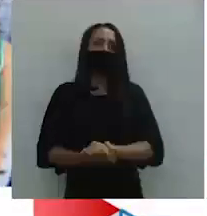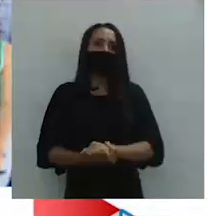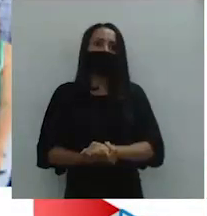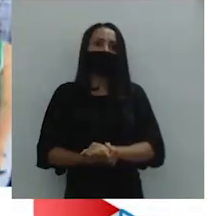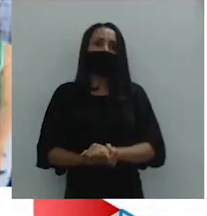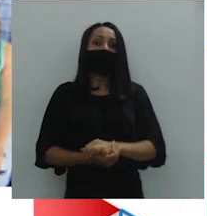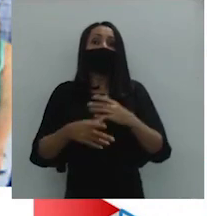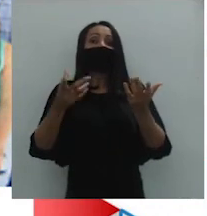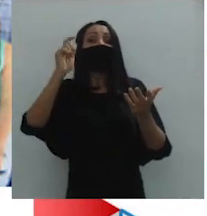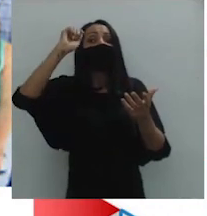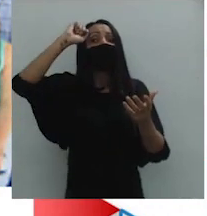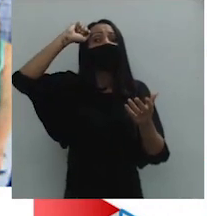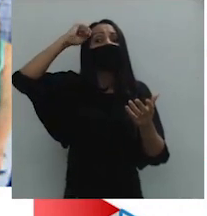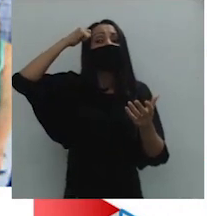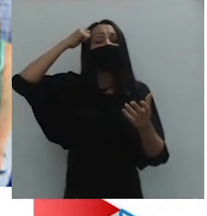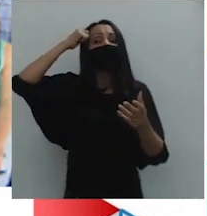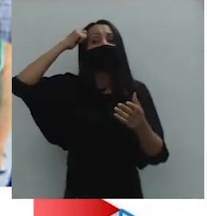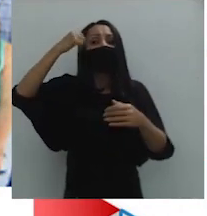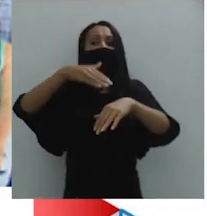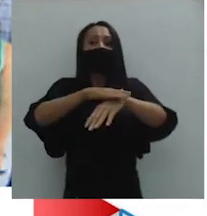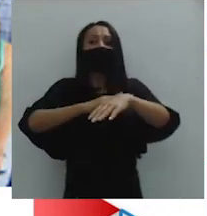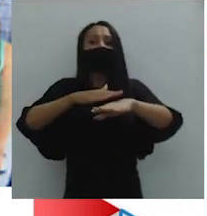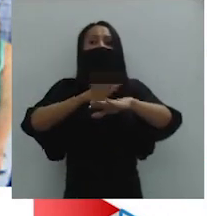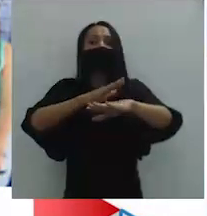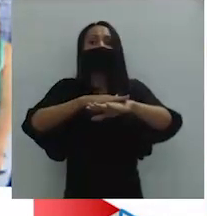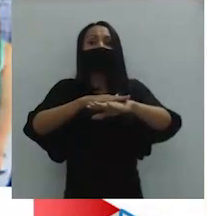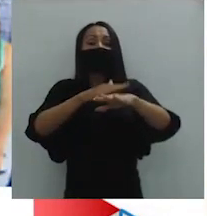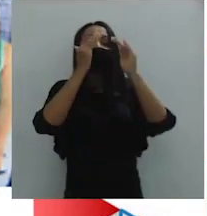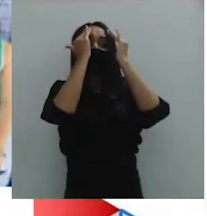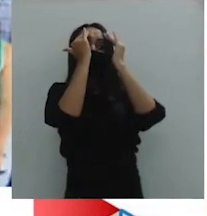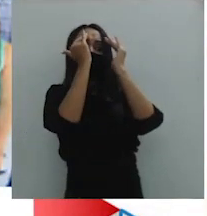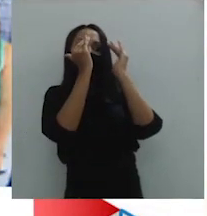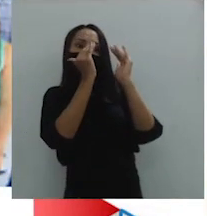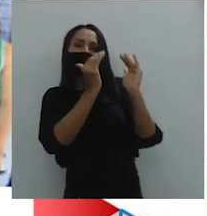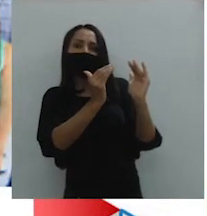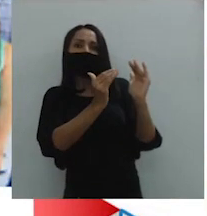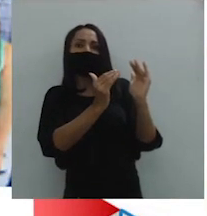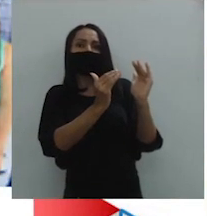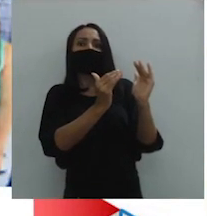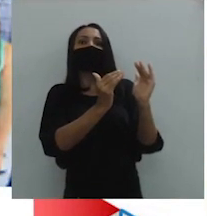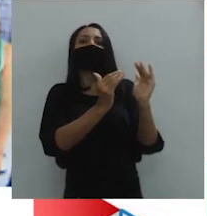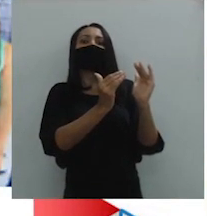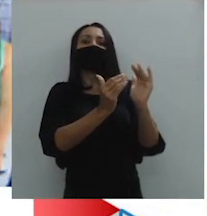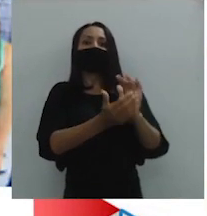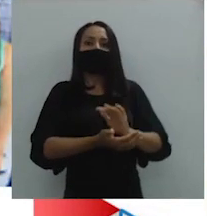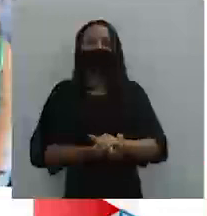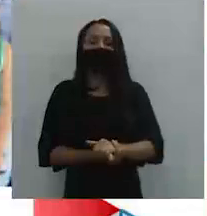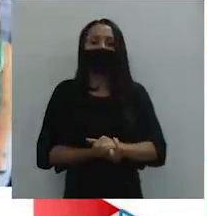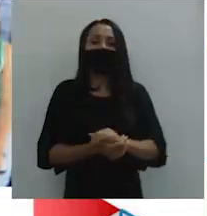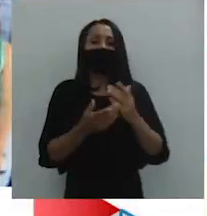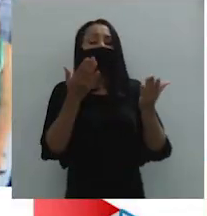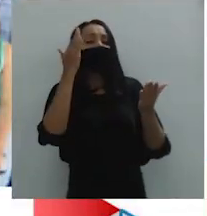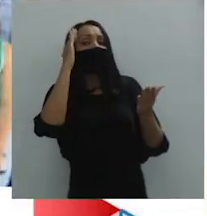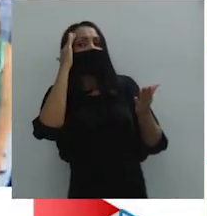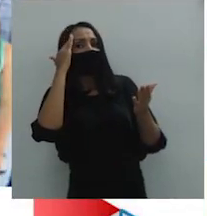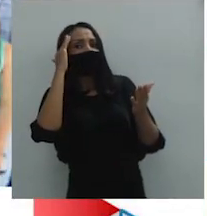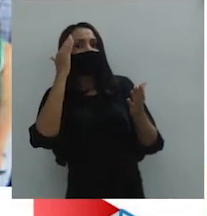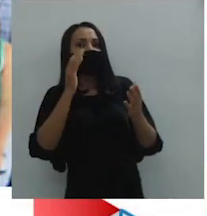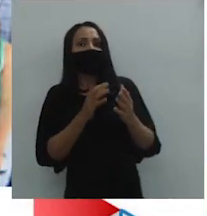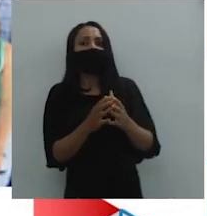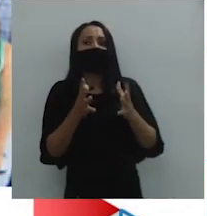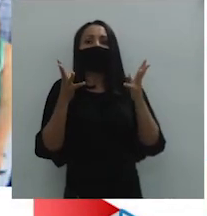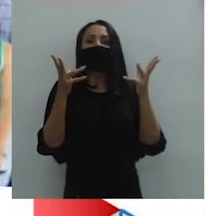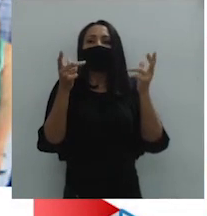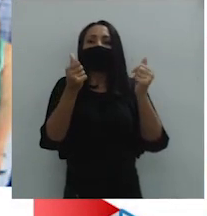O racismo e a etnia. Respeite as diferenças, não julgue, certo? Compreenda.